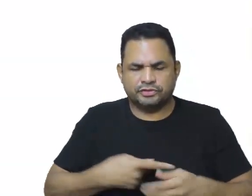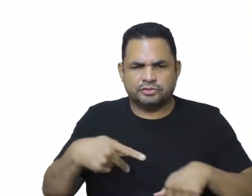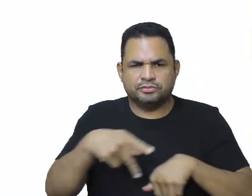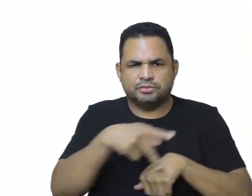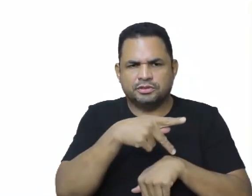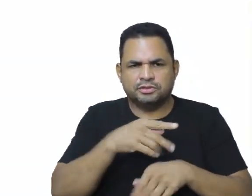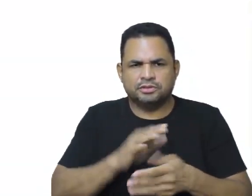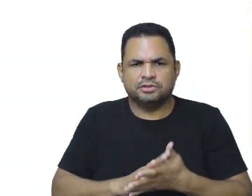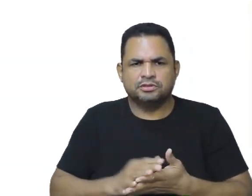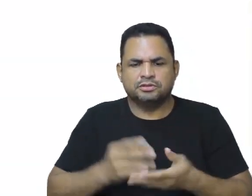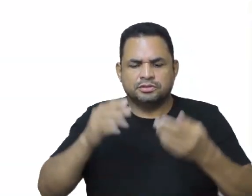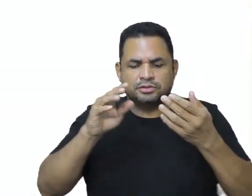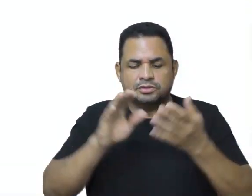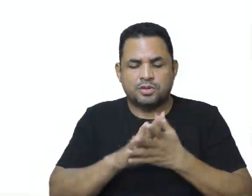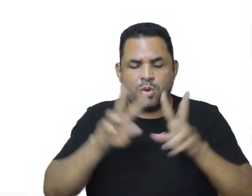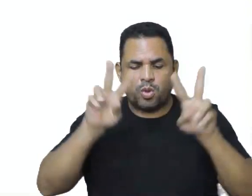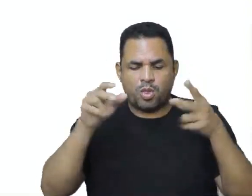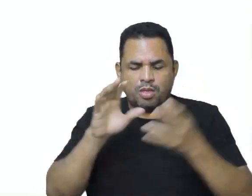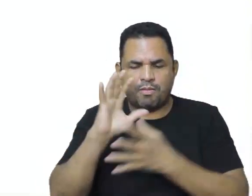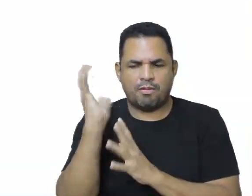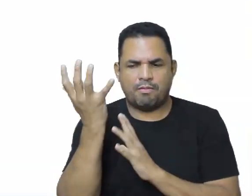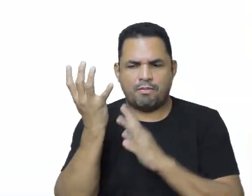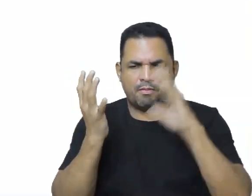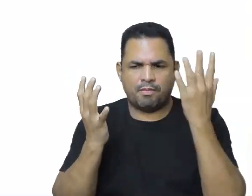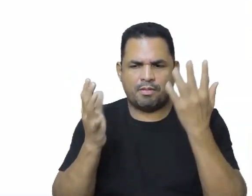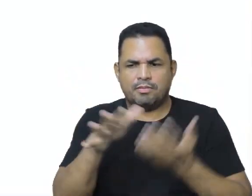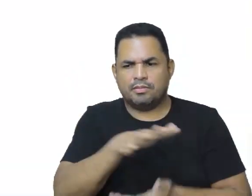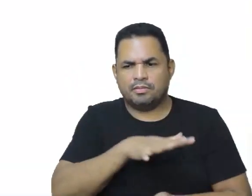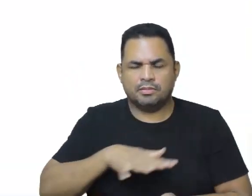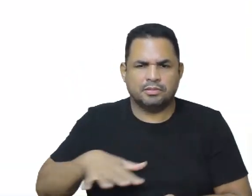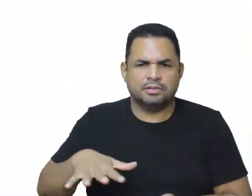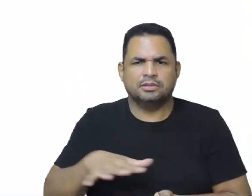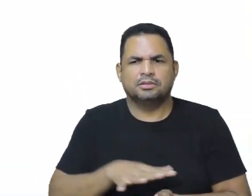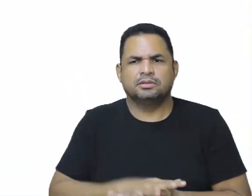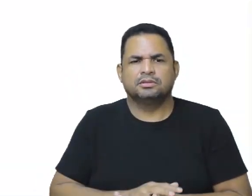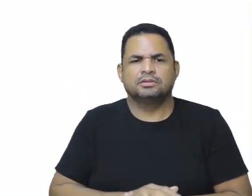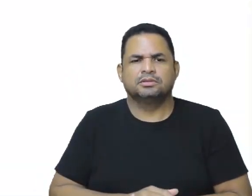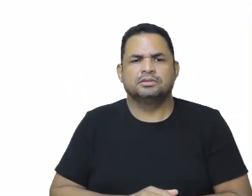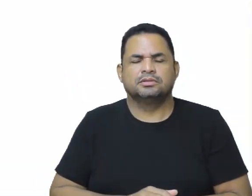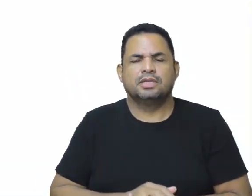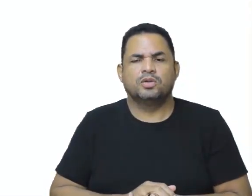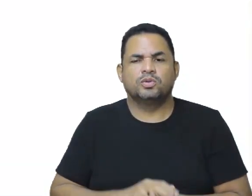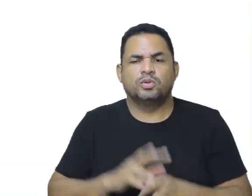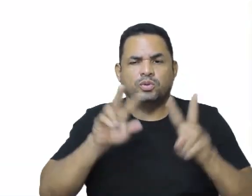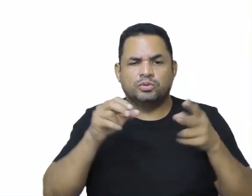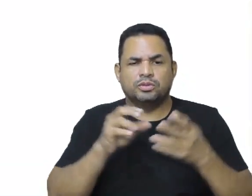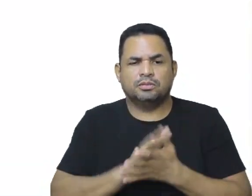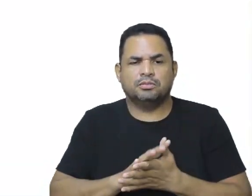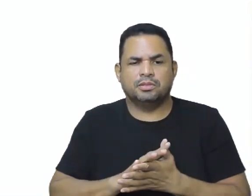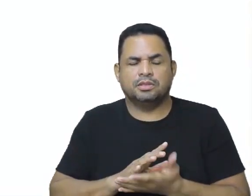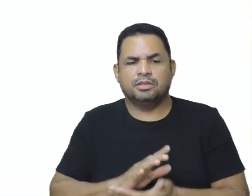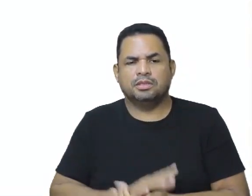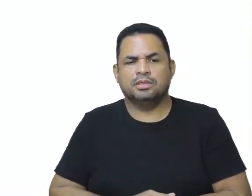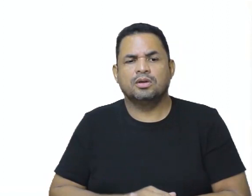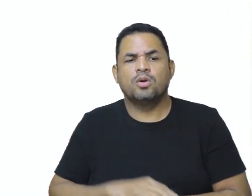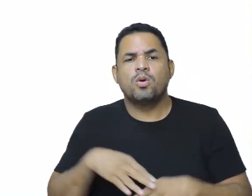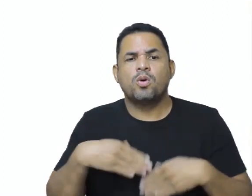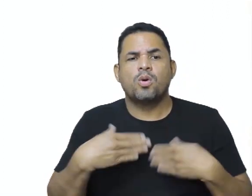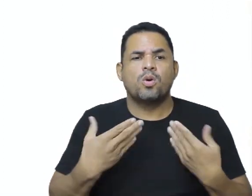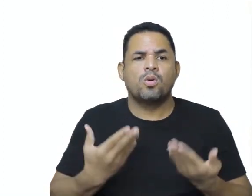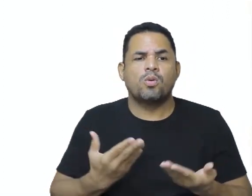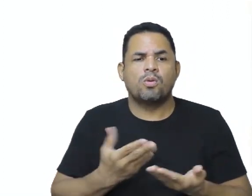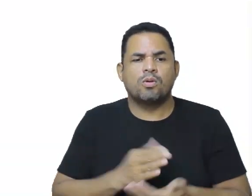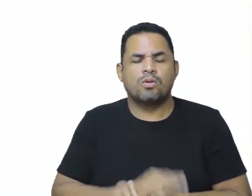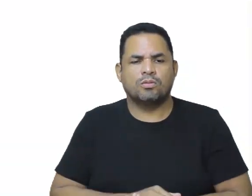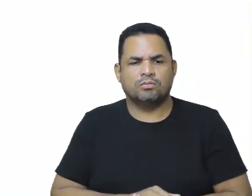o meio ambiente que tratou aí a questão da desertificação. Como que é denominada essa conferência que tratou